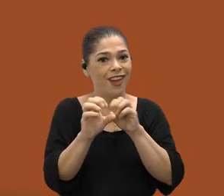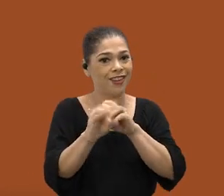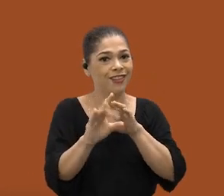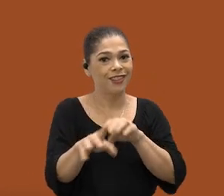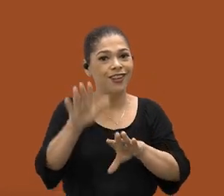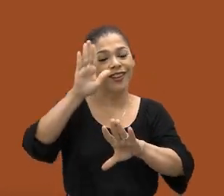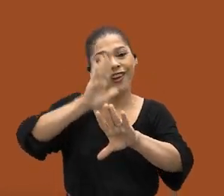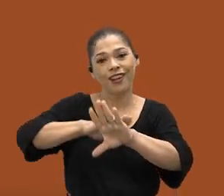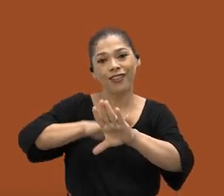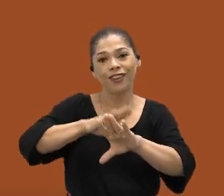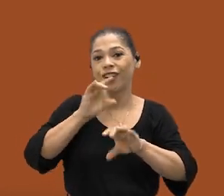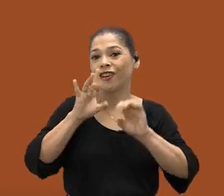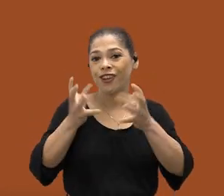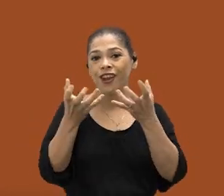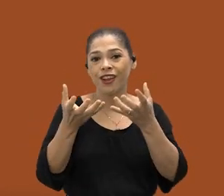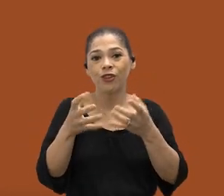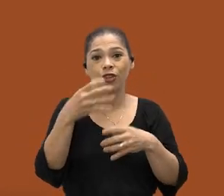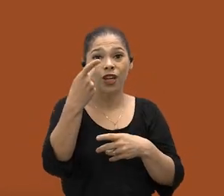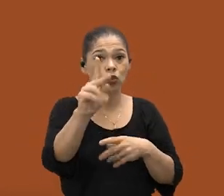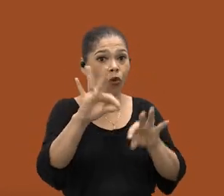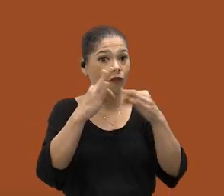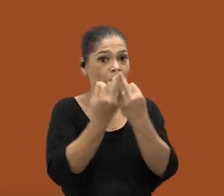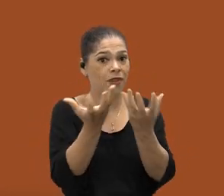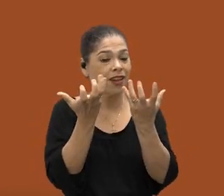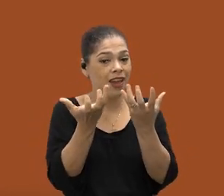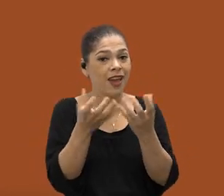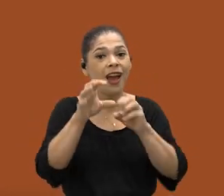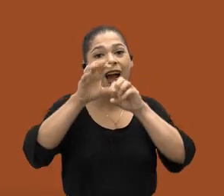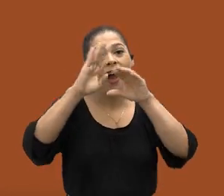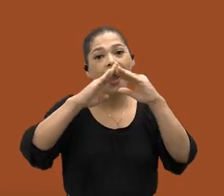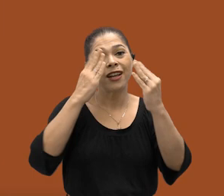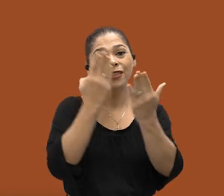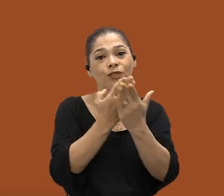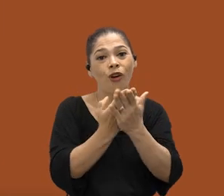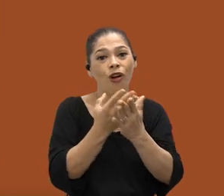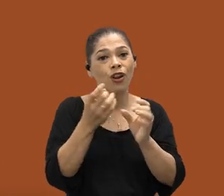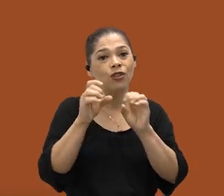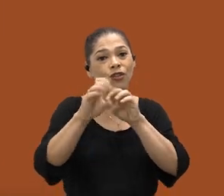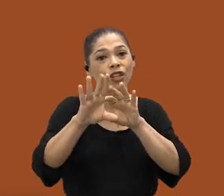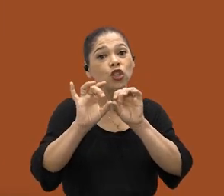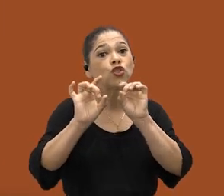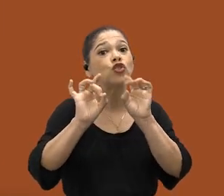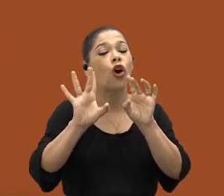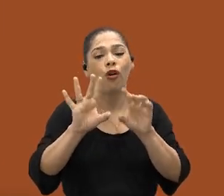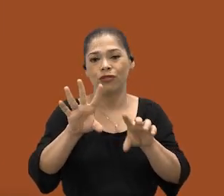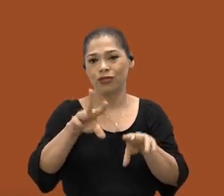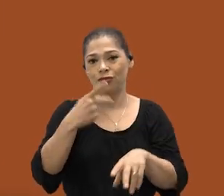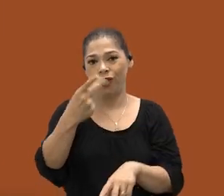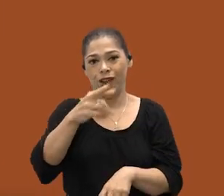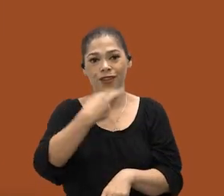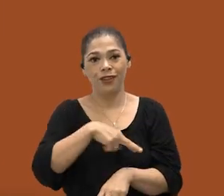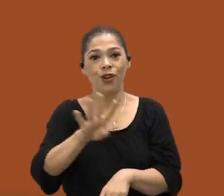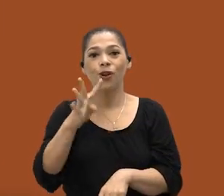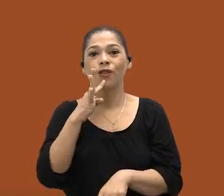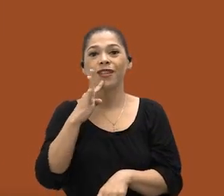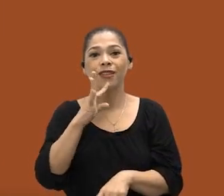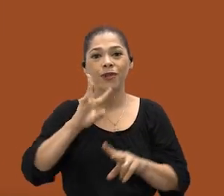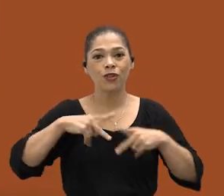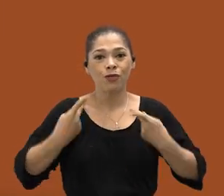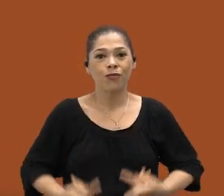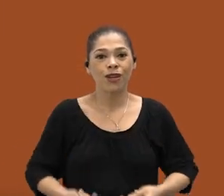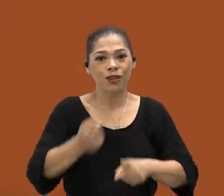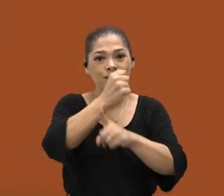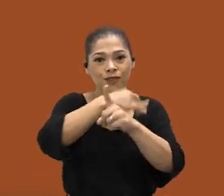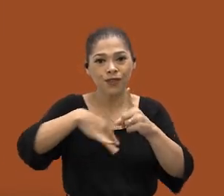escola no ensino que sai ideologia que é a escola no ensino que sua família quer a escola não ensina que sua religião que é Escola Ensina o conhecimento humano socialmente